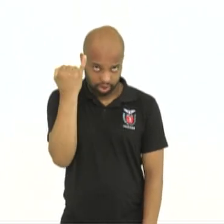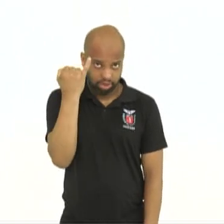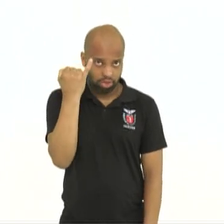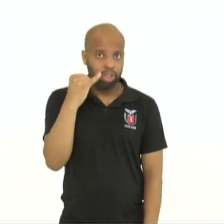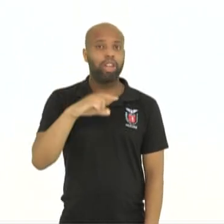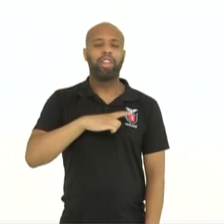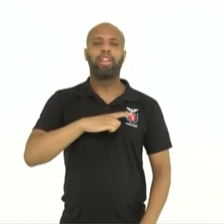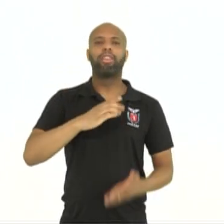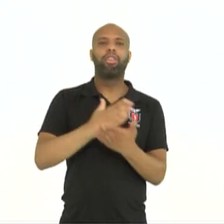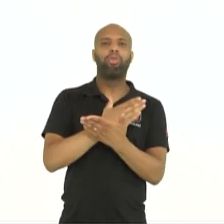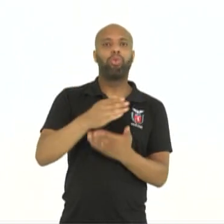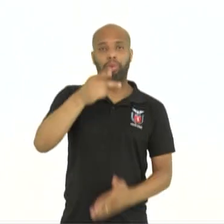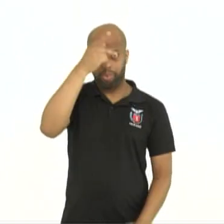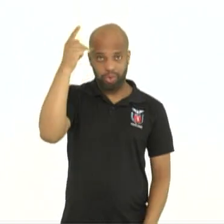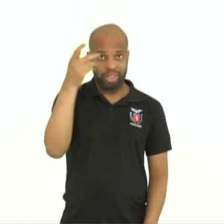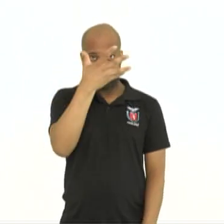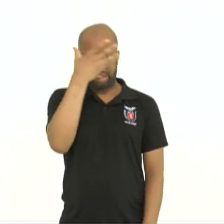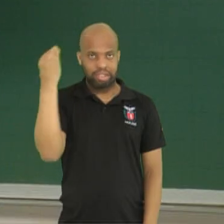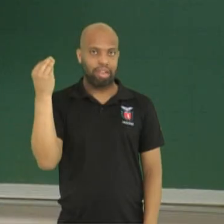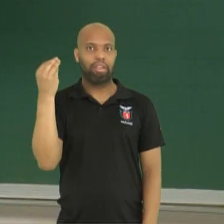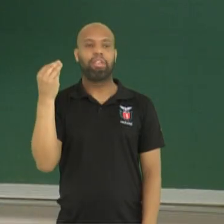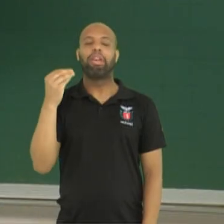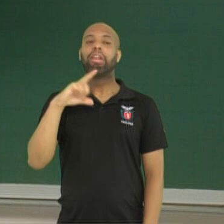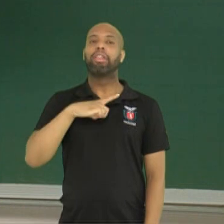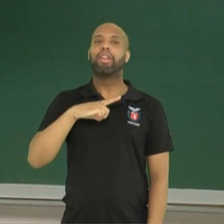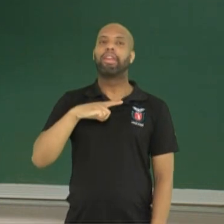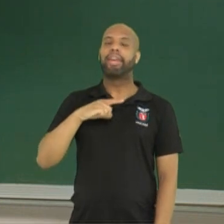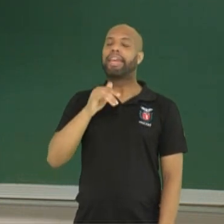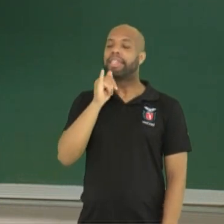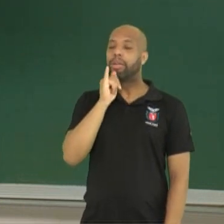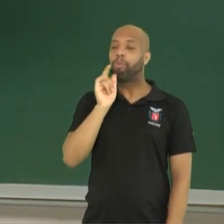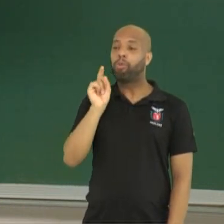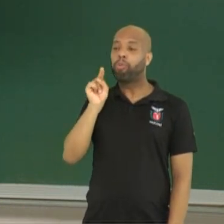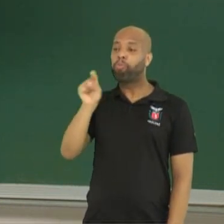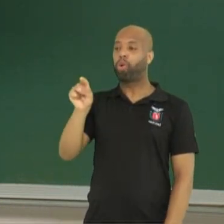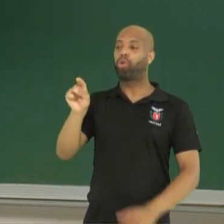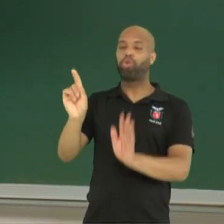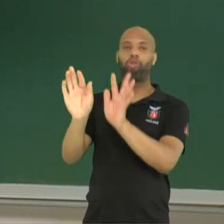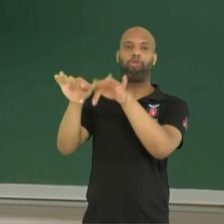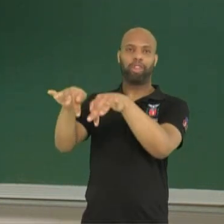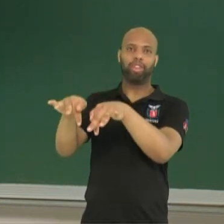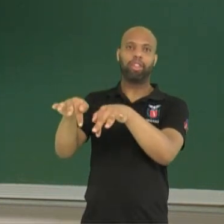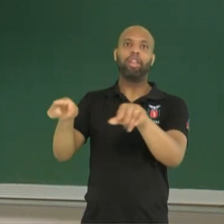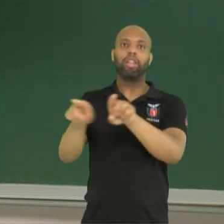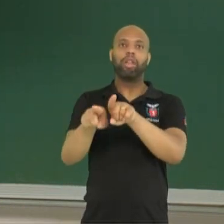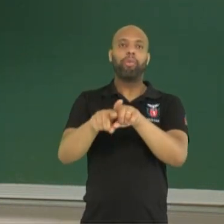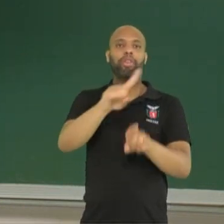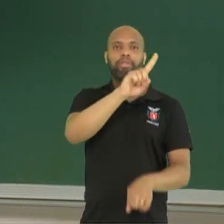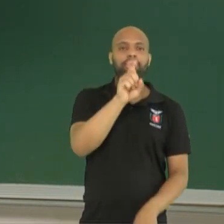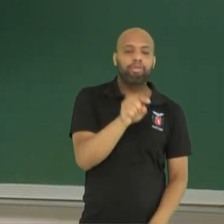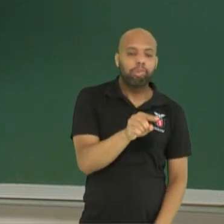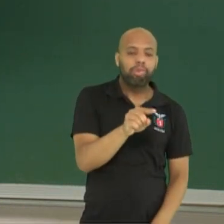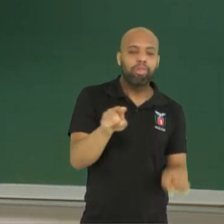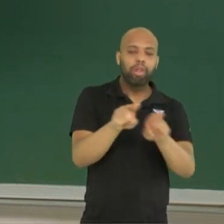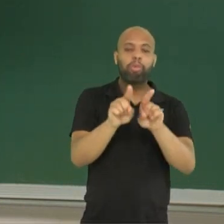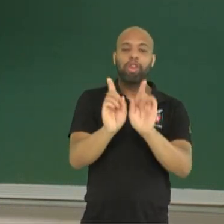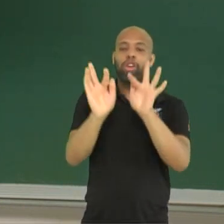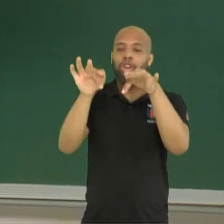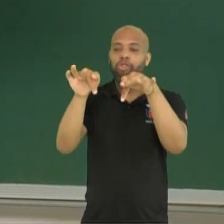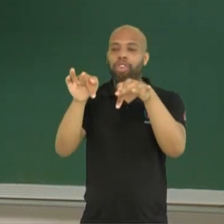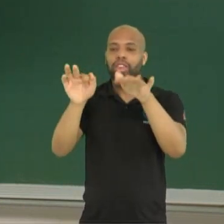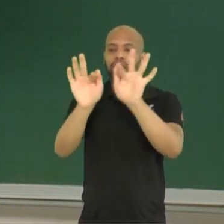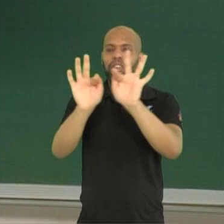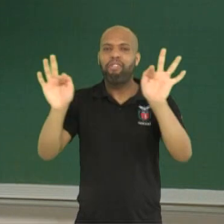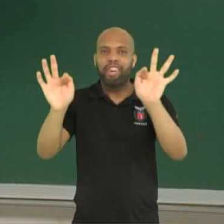que esquece, principalmente de ponto final, às vezes do ponto de interrogação no final de uma frase, aí você não sabe se é